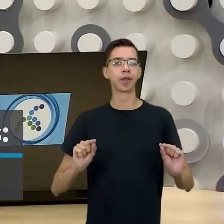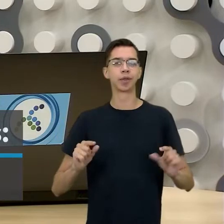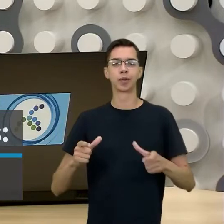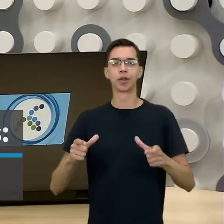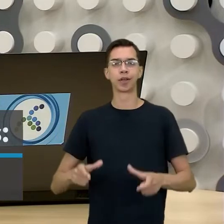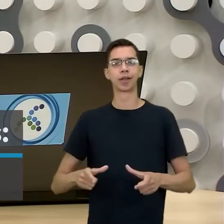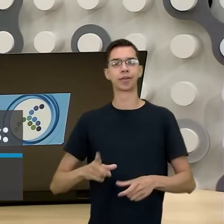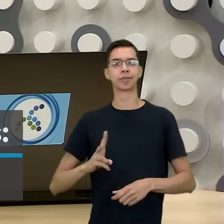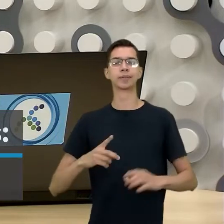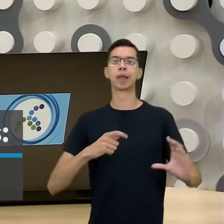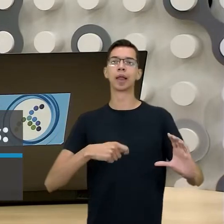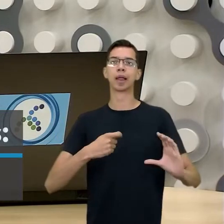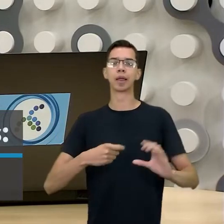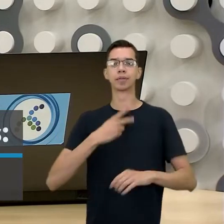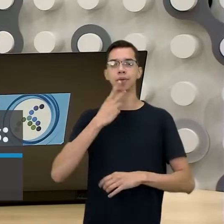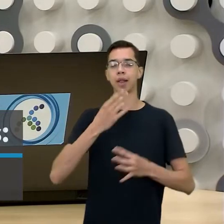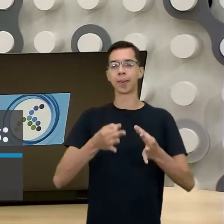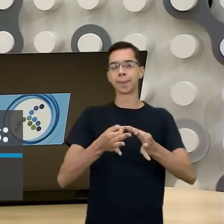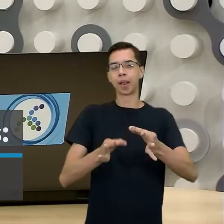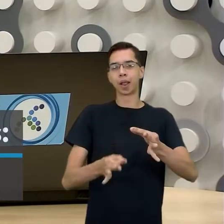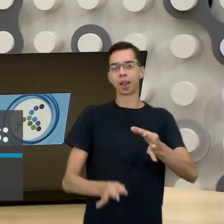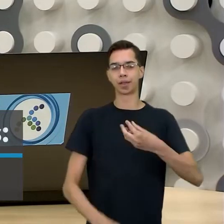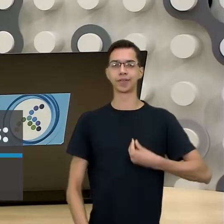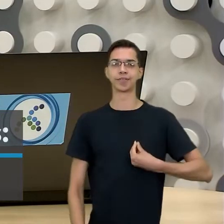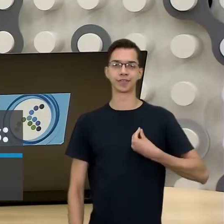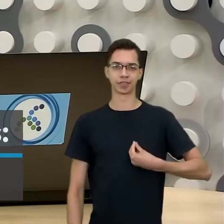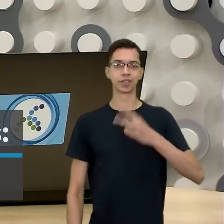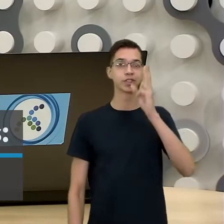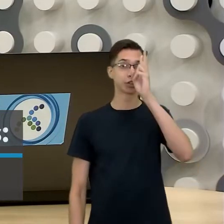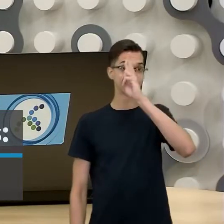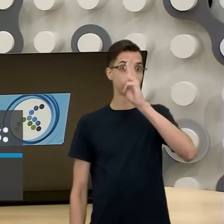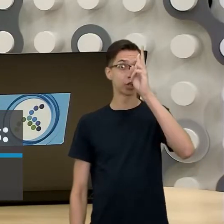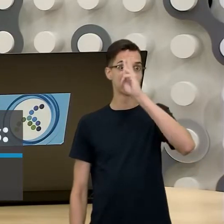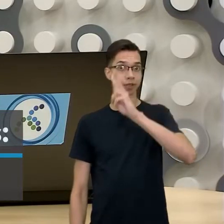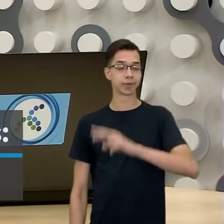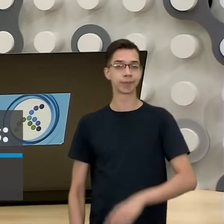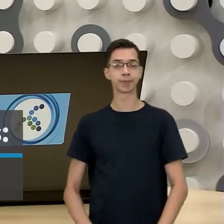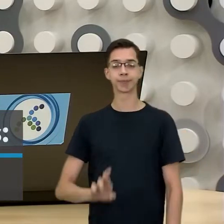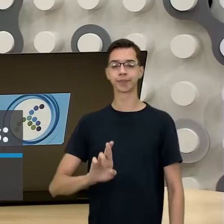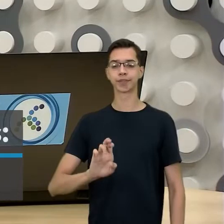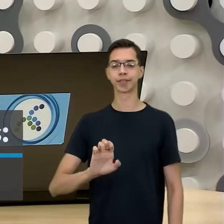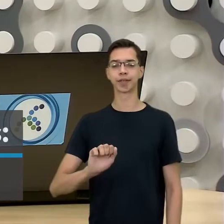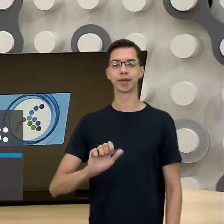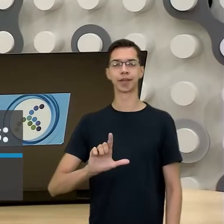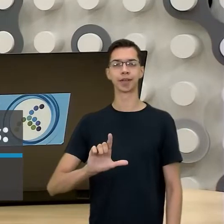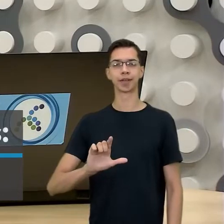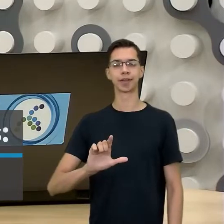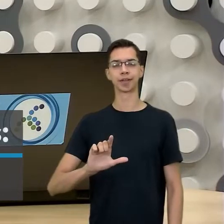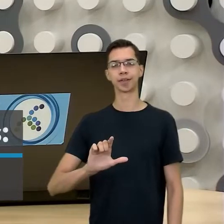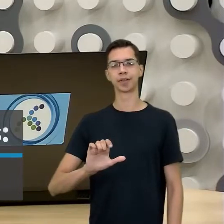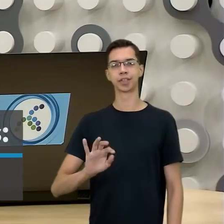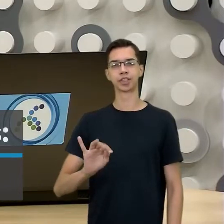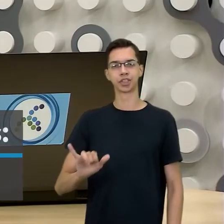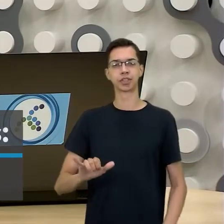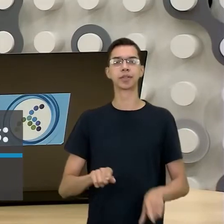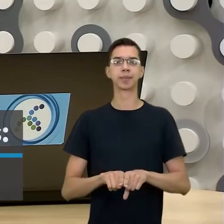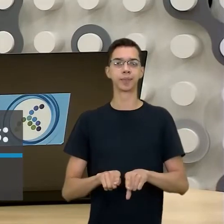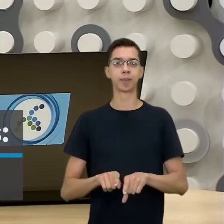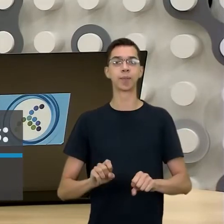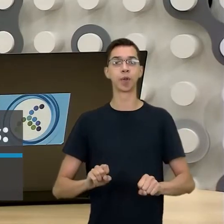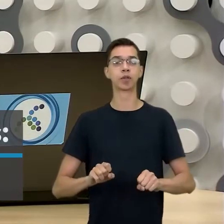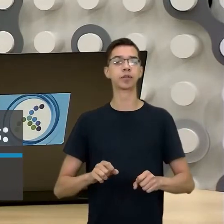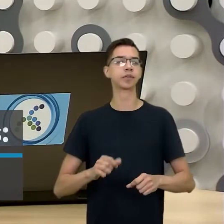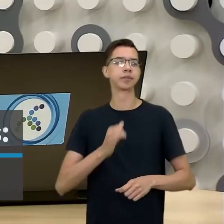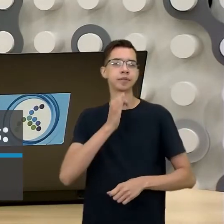de vida, né? E aí, não só realities, né? Pode ser, às vezes, líderes, os líderes,